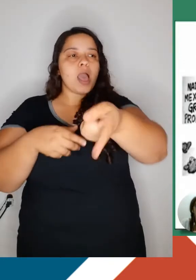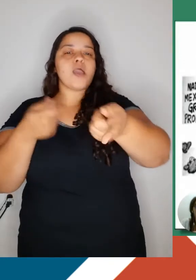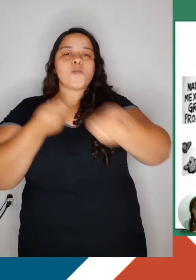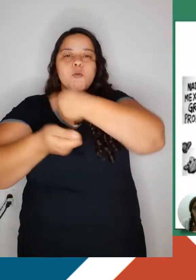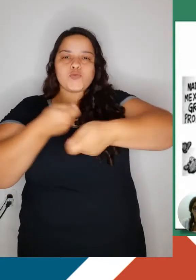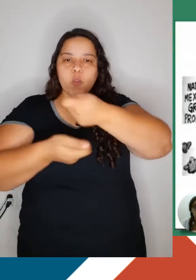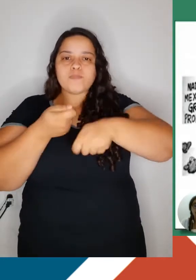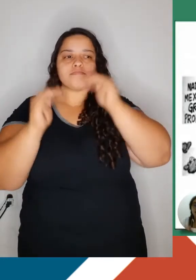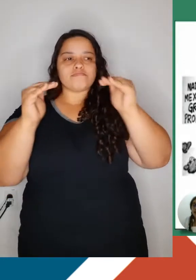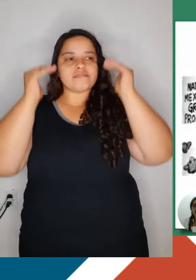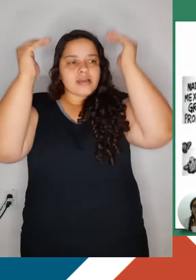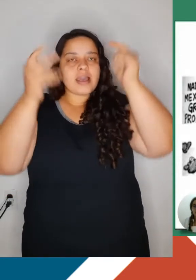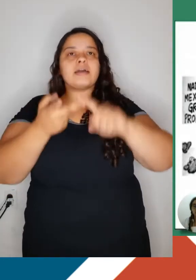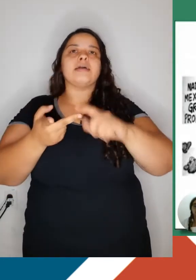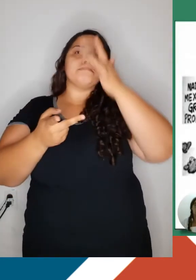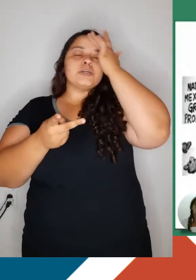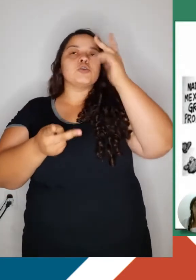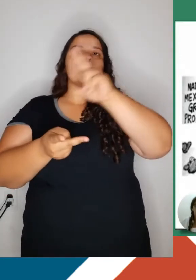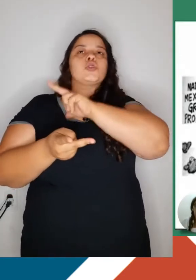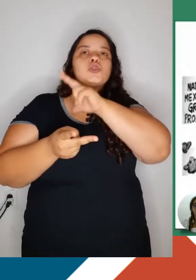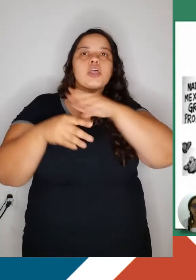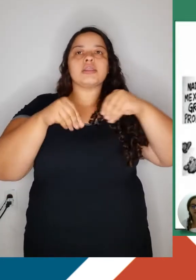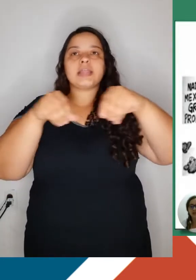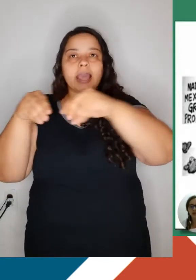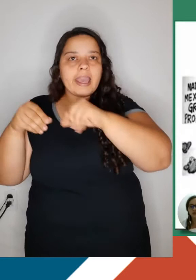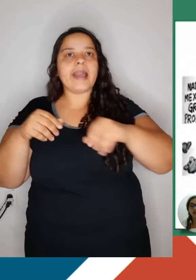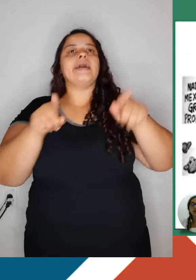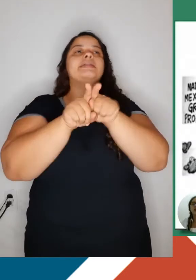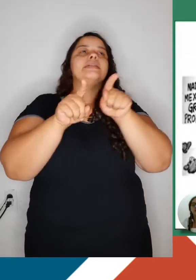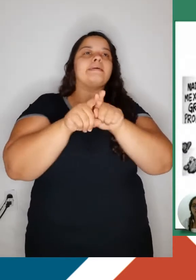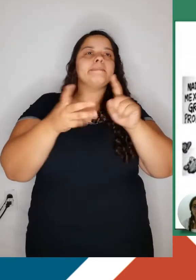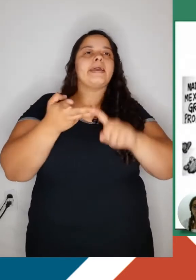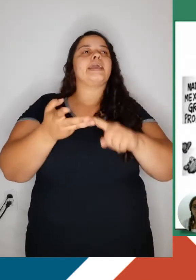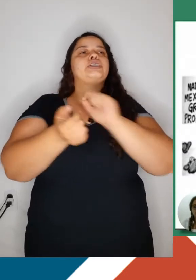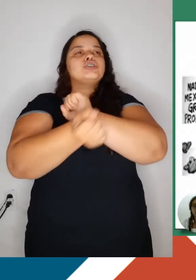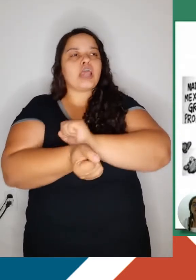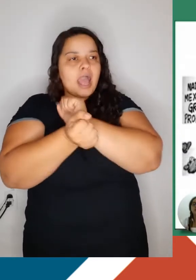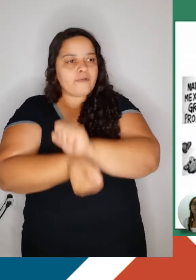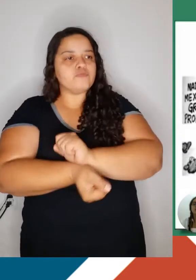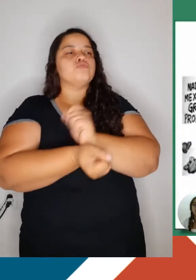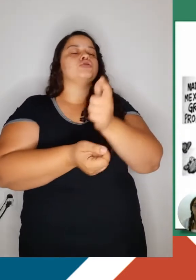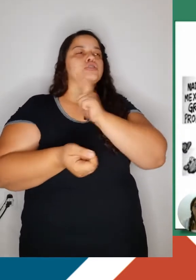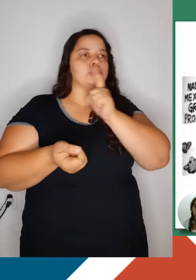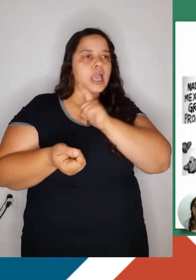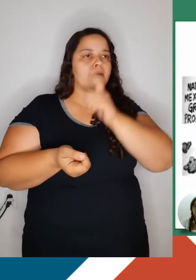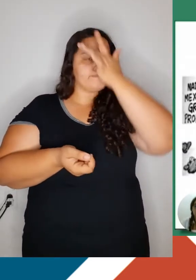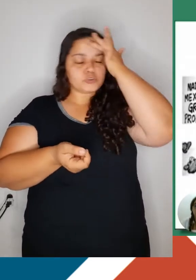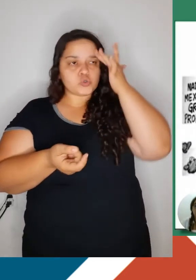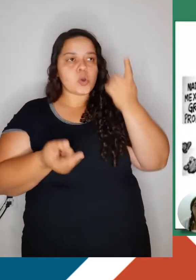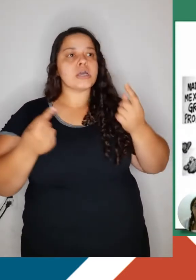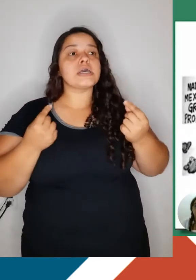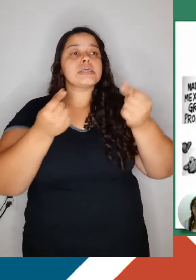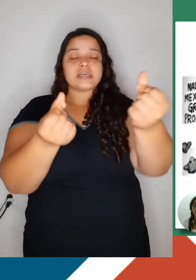economicamente dominantes. Quem eram esses grupos? Donos de terra e de escravizados, grandes comerciantes, setores das camadas